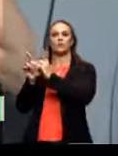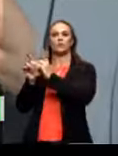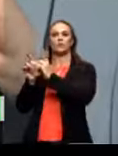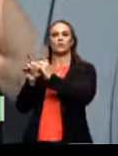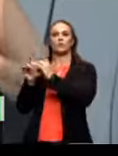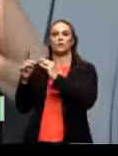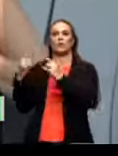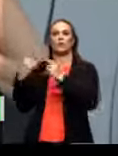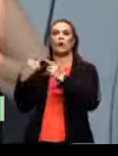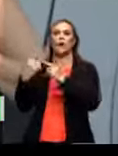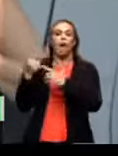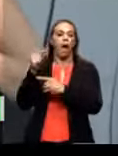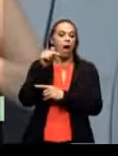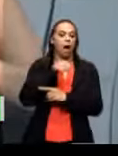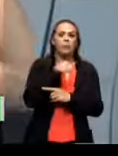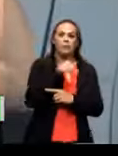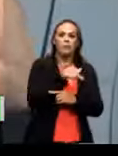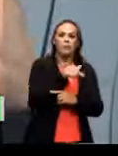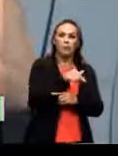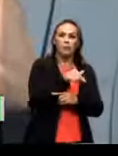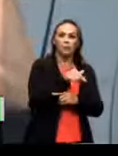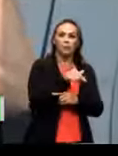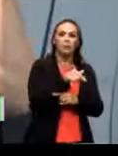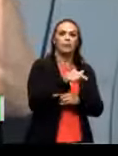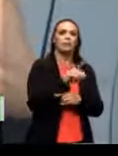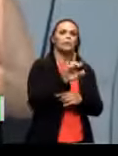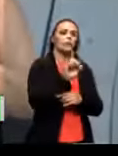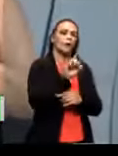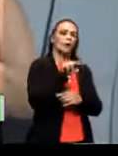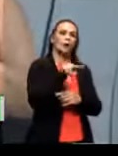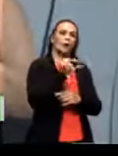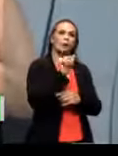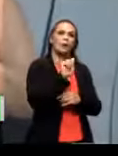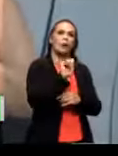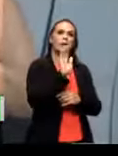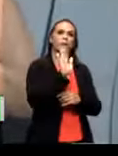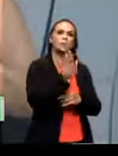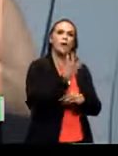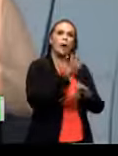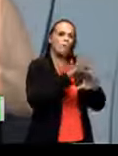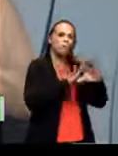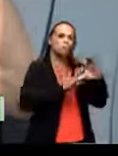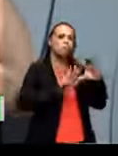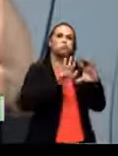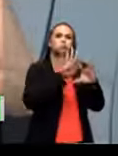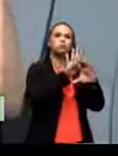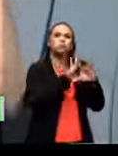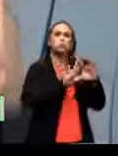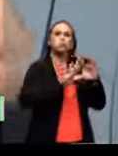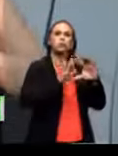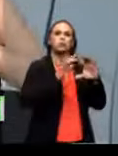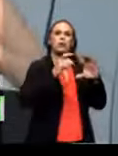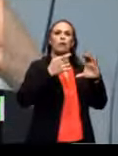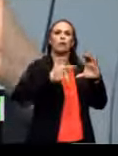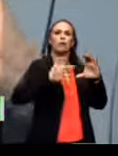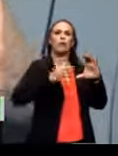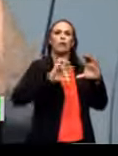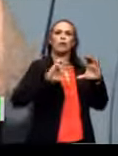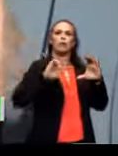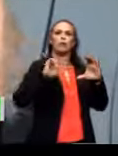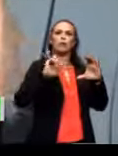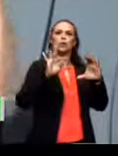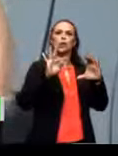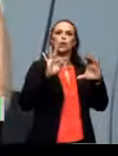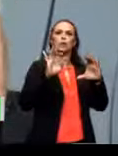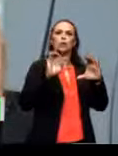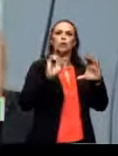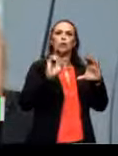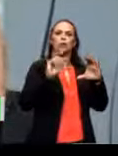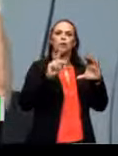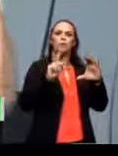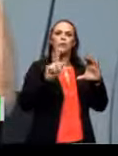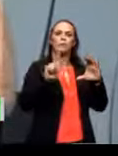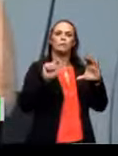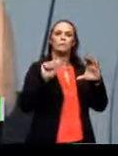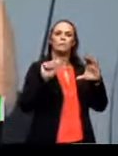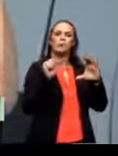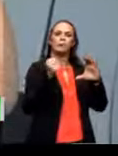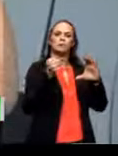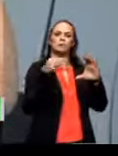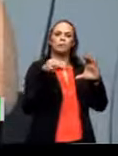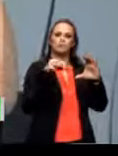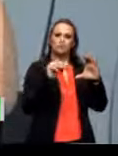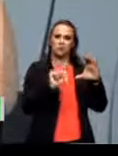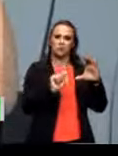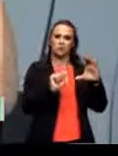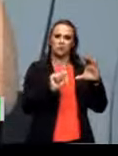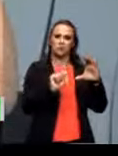já no citoplasma, né? Então vai acontecer ali mesmo no citoplasma, né? Porque esse DNA está disperso e inclusive podem